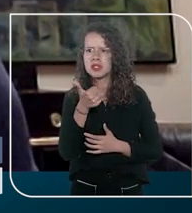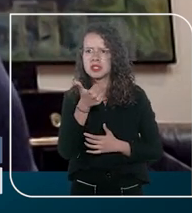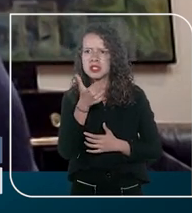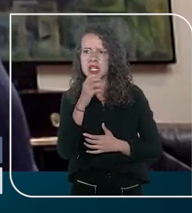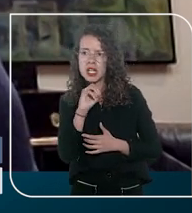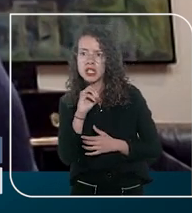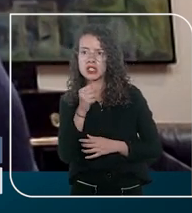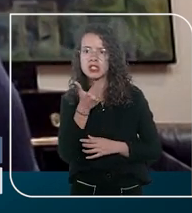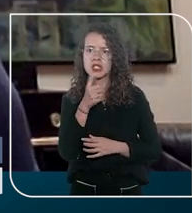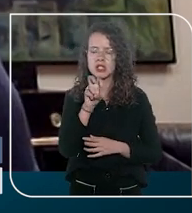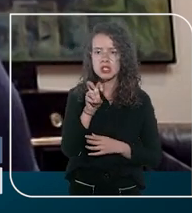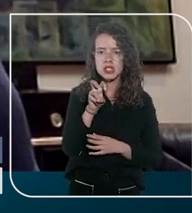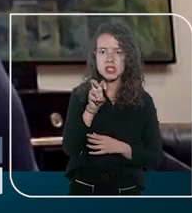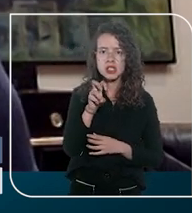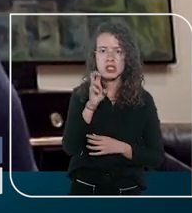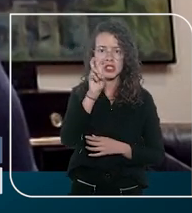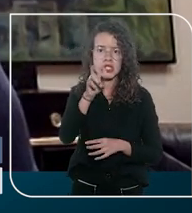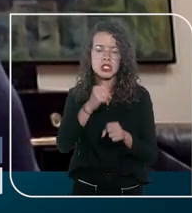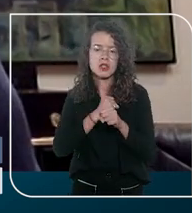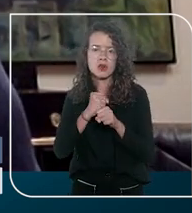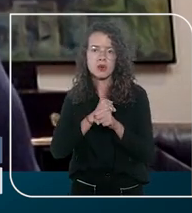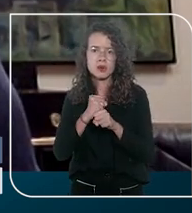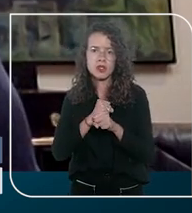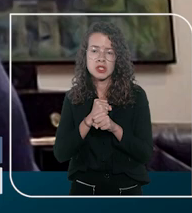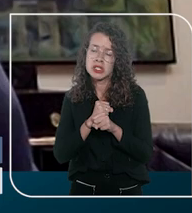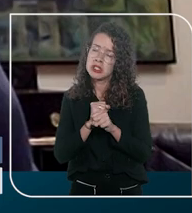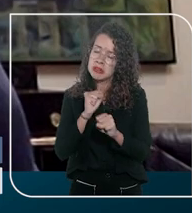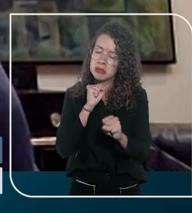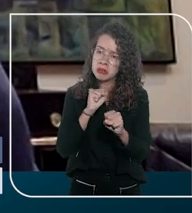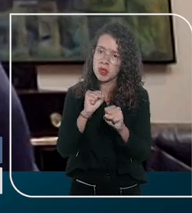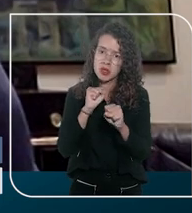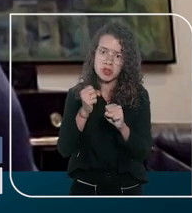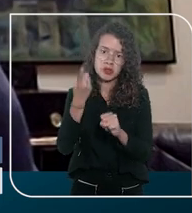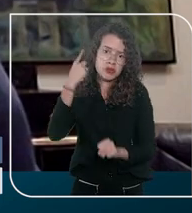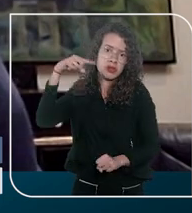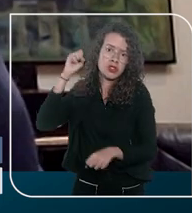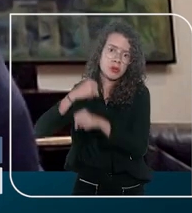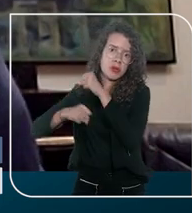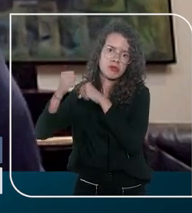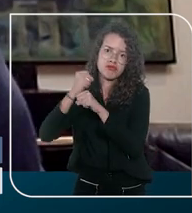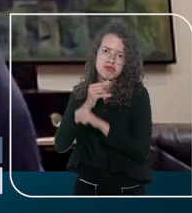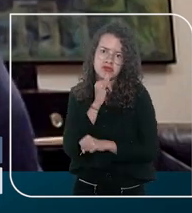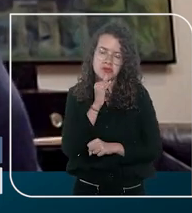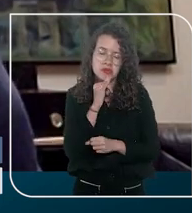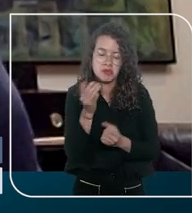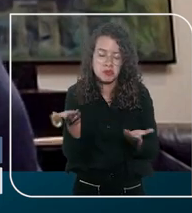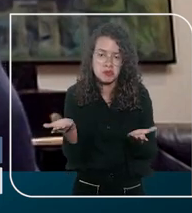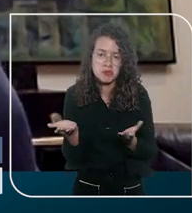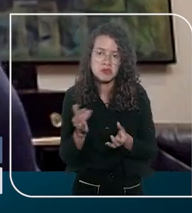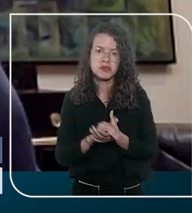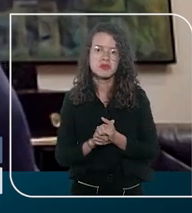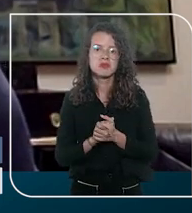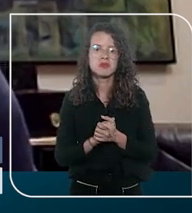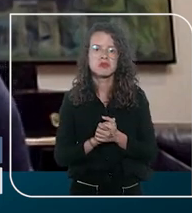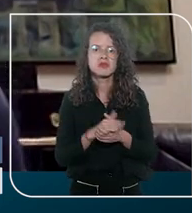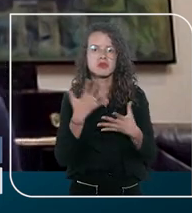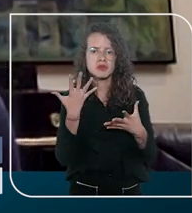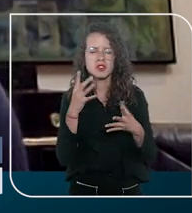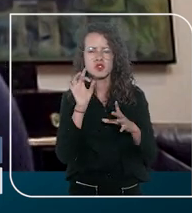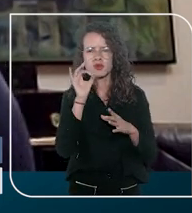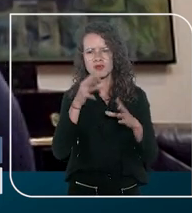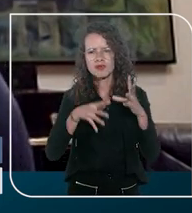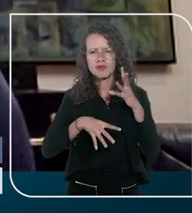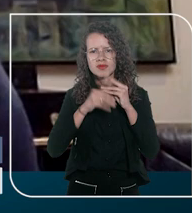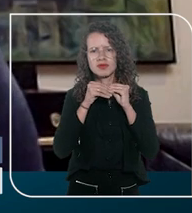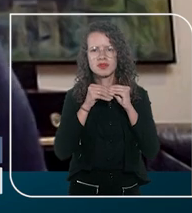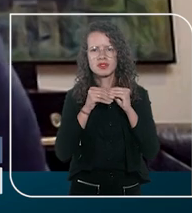anos. Em tempos que vivemos agora, anacrônico pode ser o ano passado, né? Então veja, só um comentário em complemento ao que o